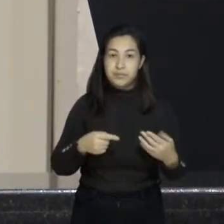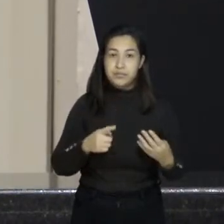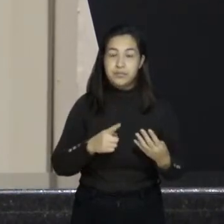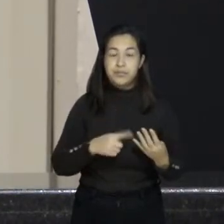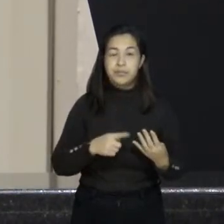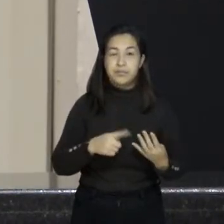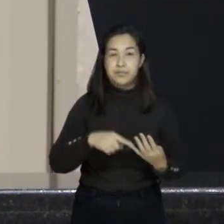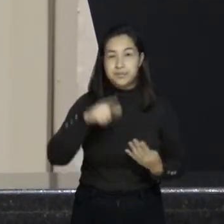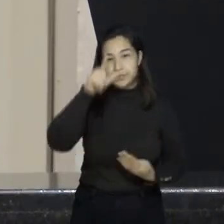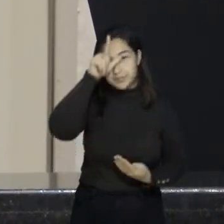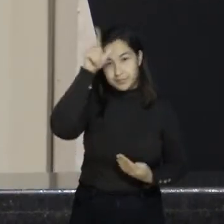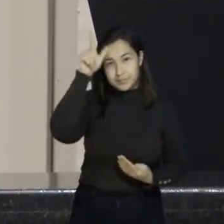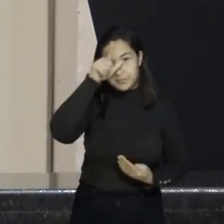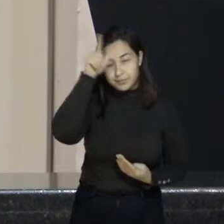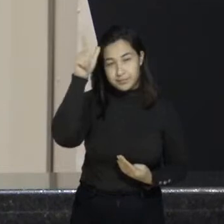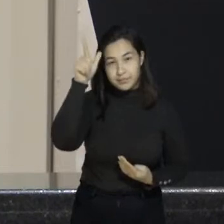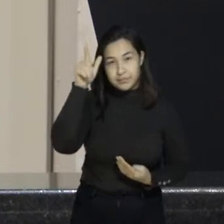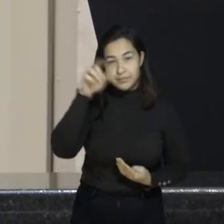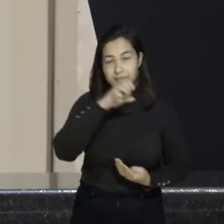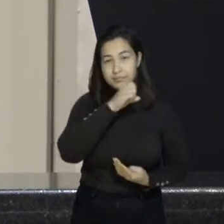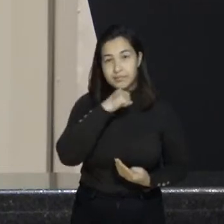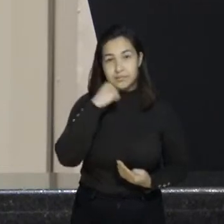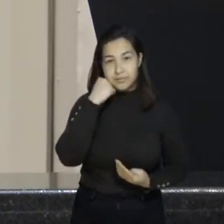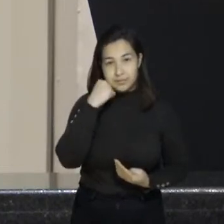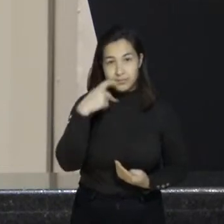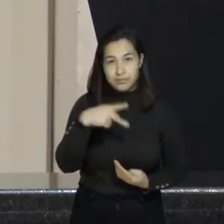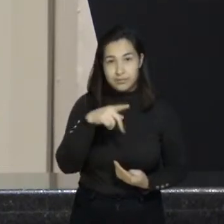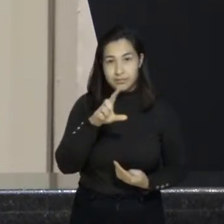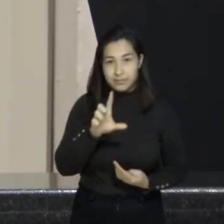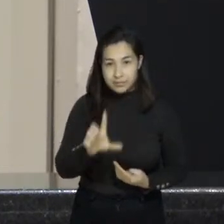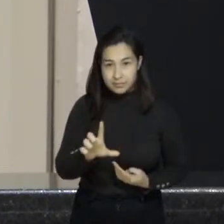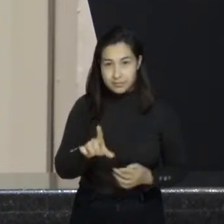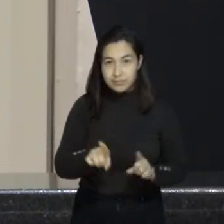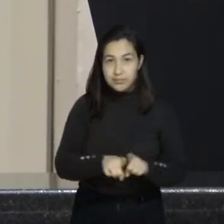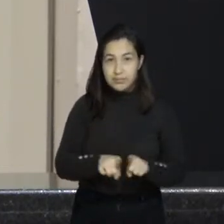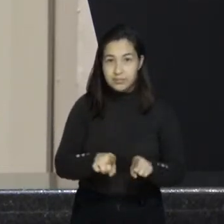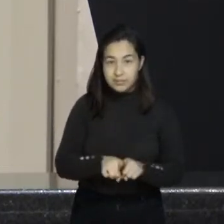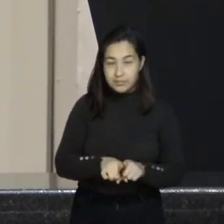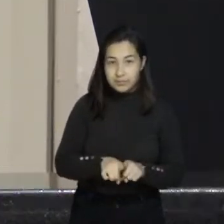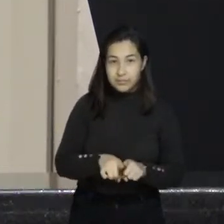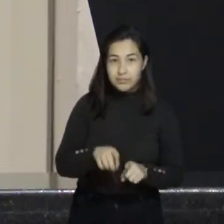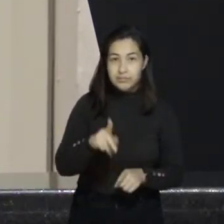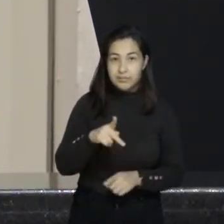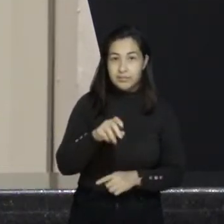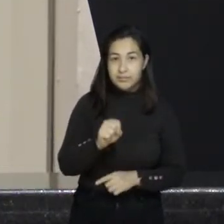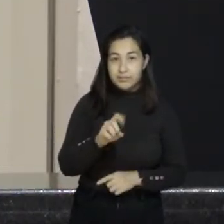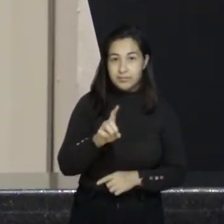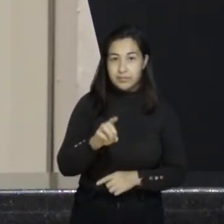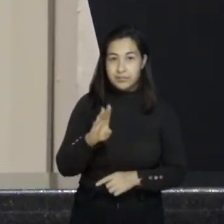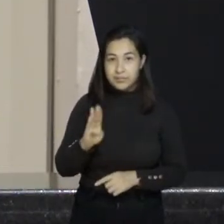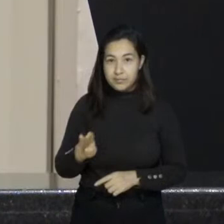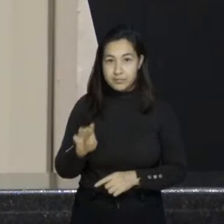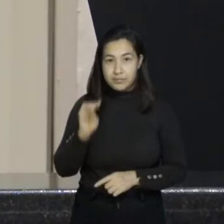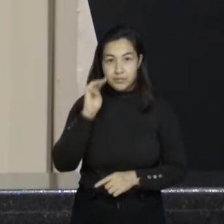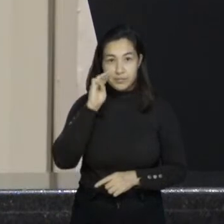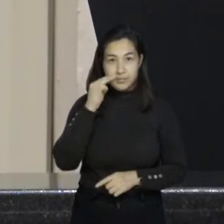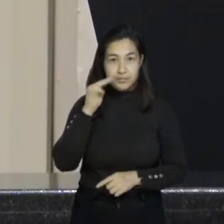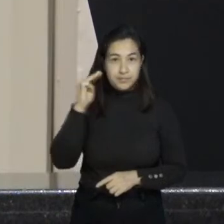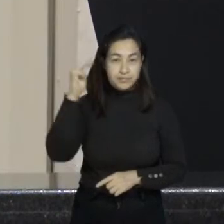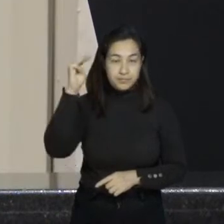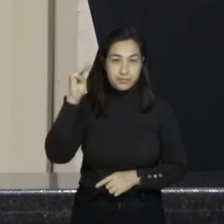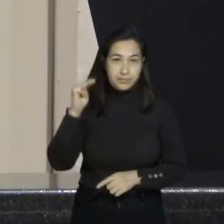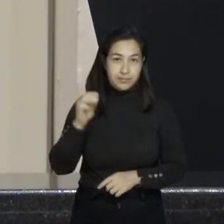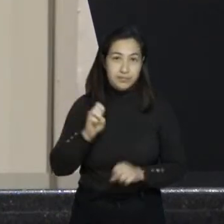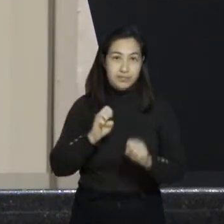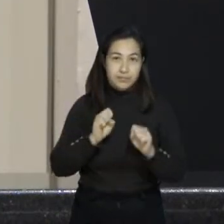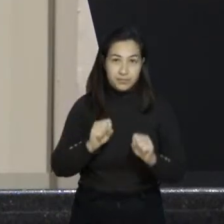do pl Emerson está em do bloco social democrático MDB PSDB e Mateus cadorin do bloco